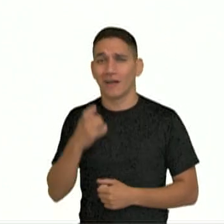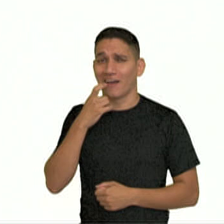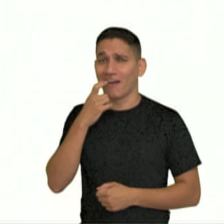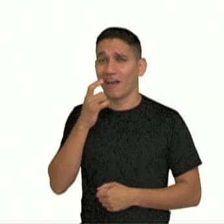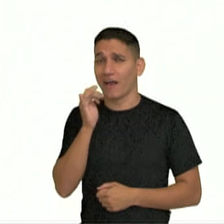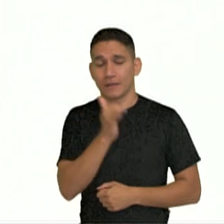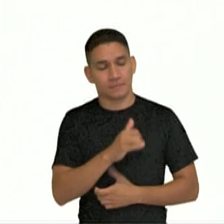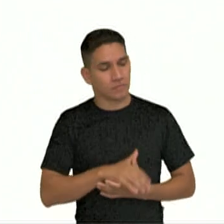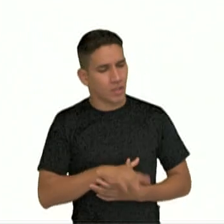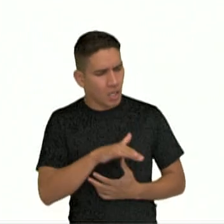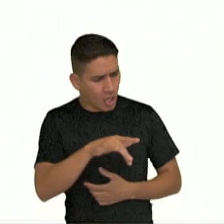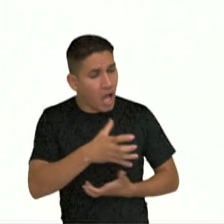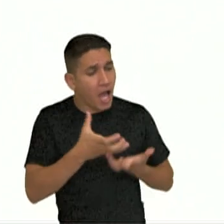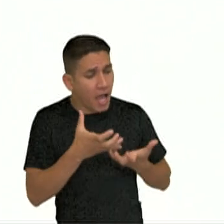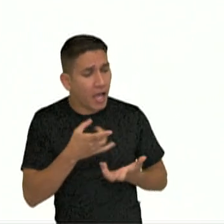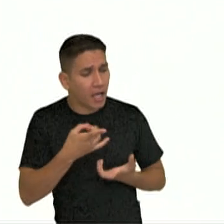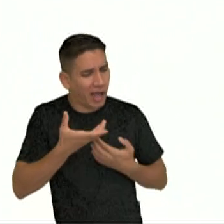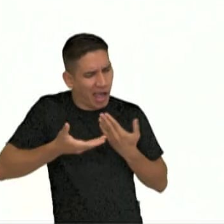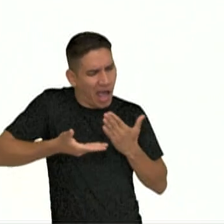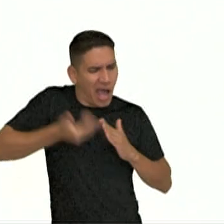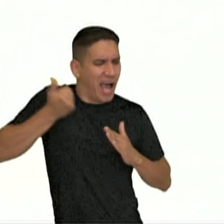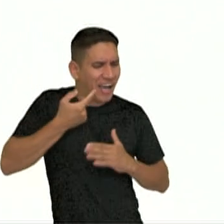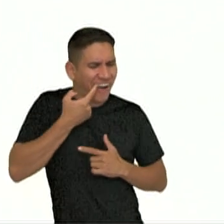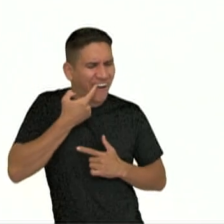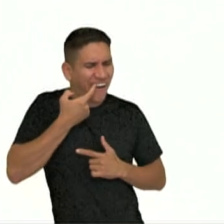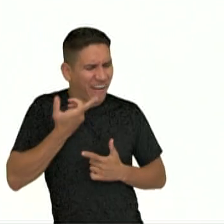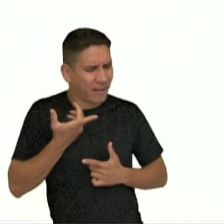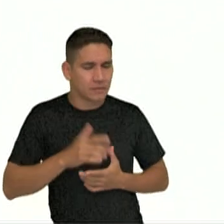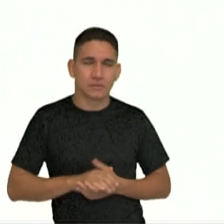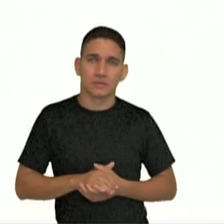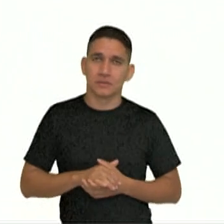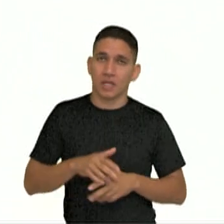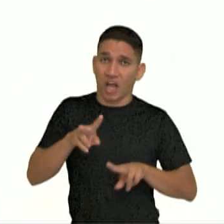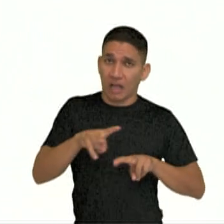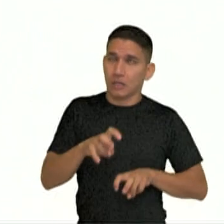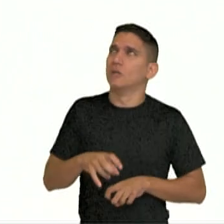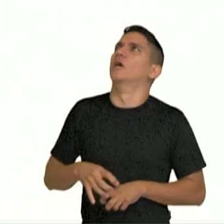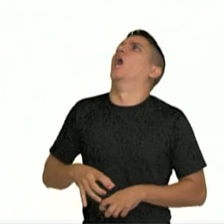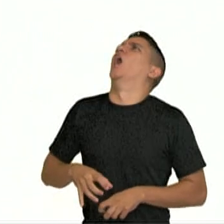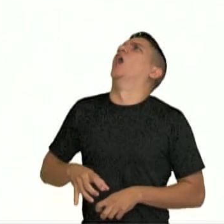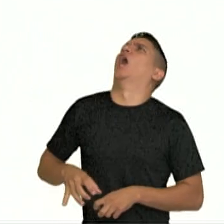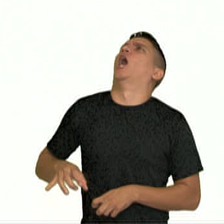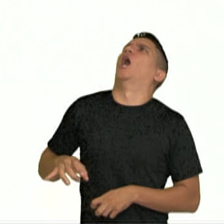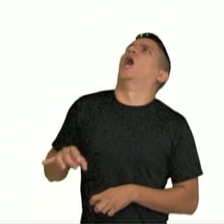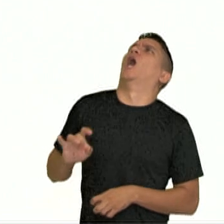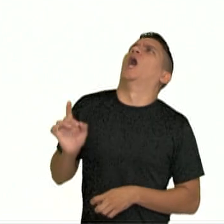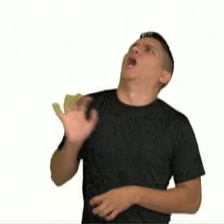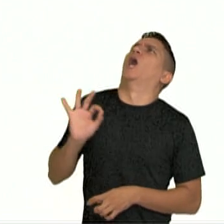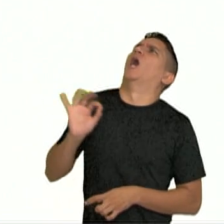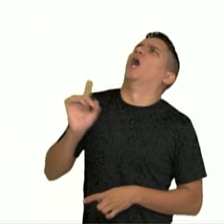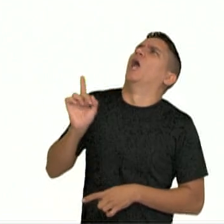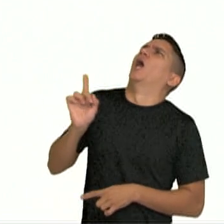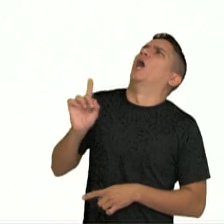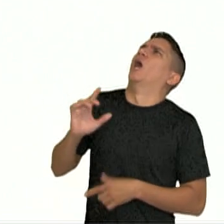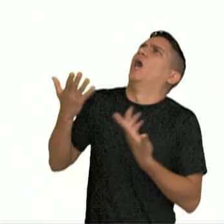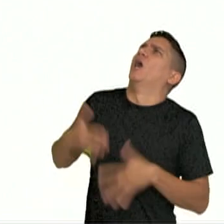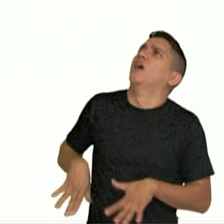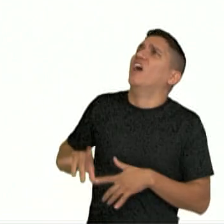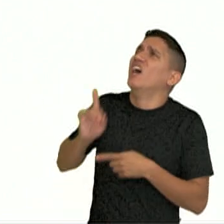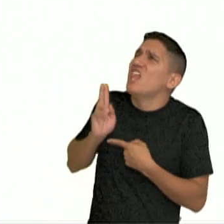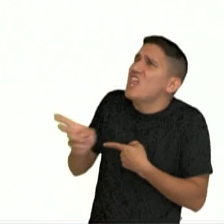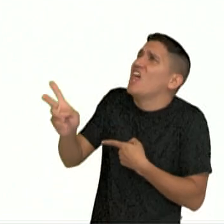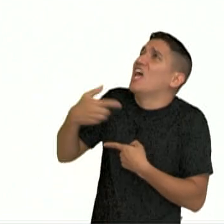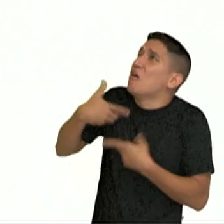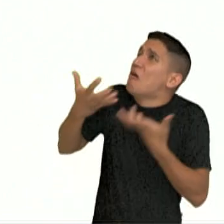Dentista: o senhor quer extrair o dente? O caipira gemendo: não, senhor, eu quero